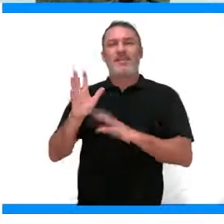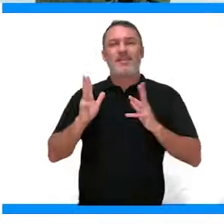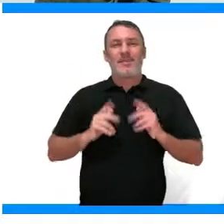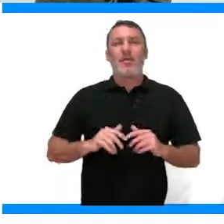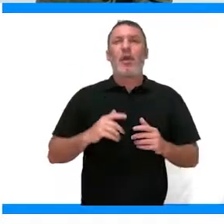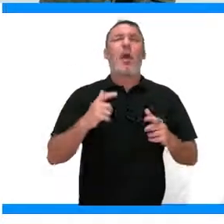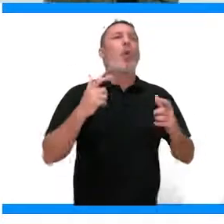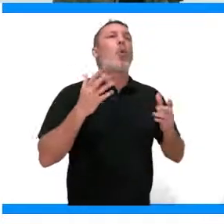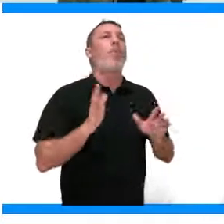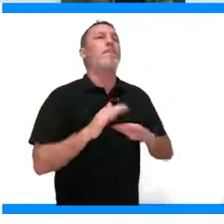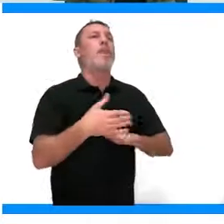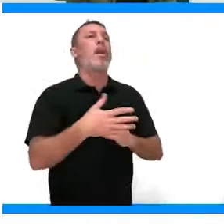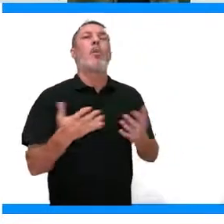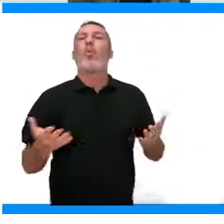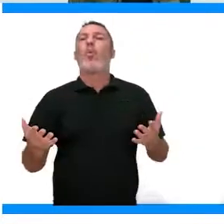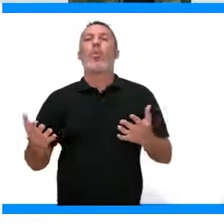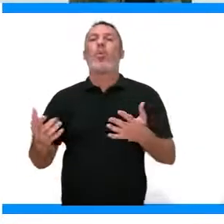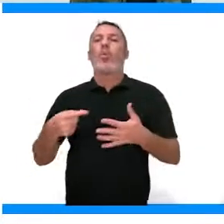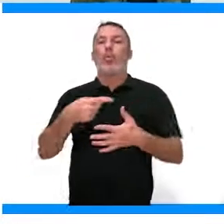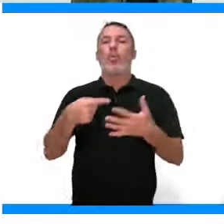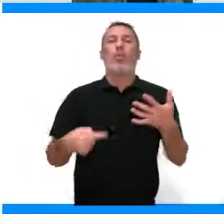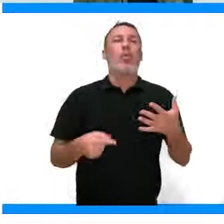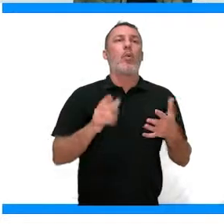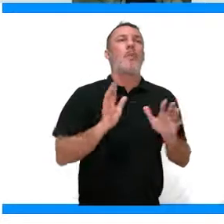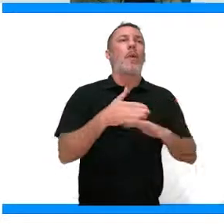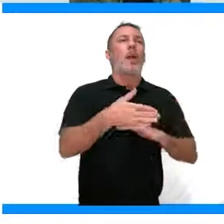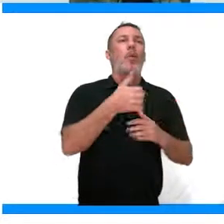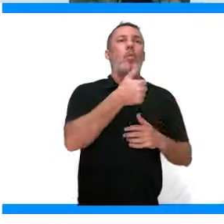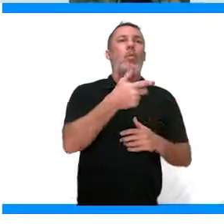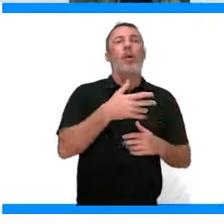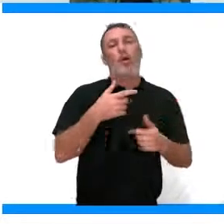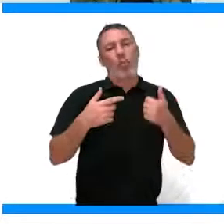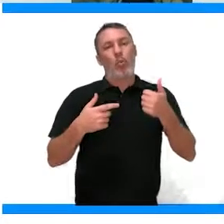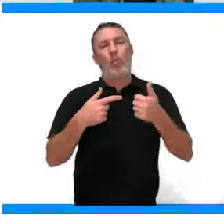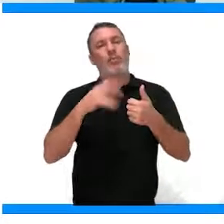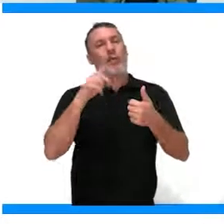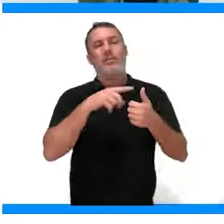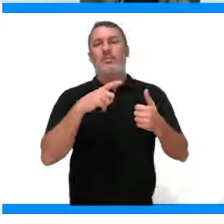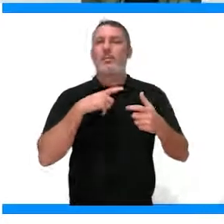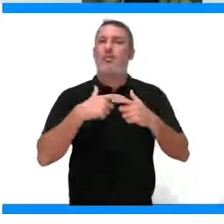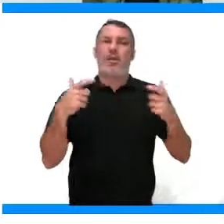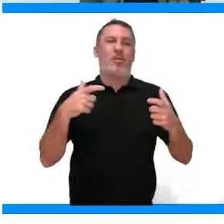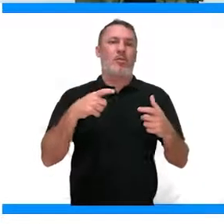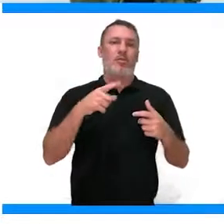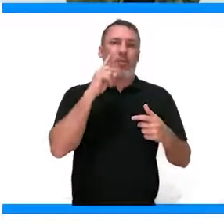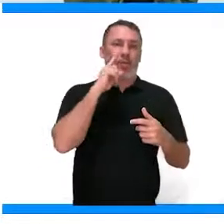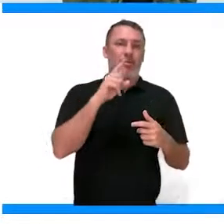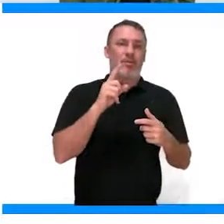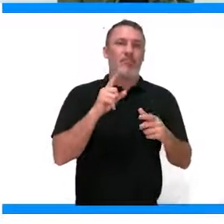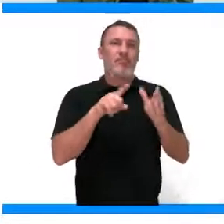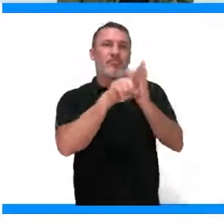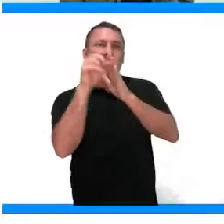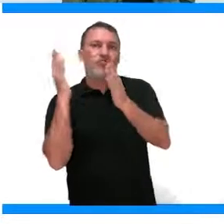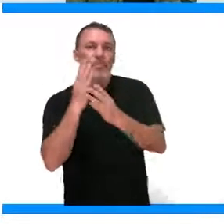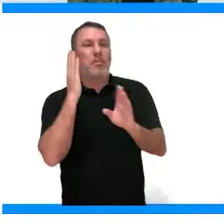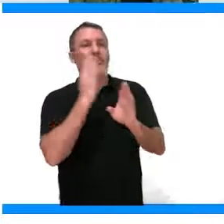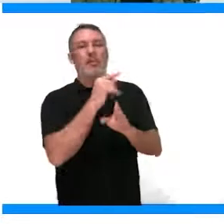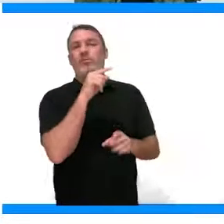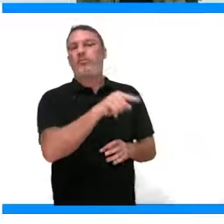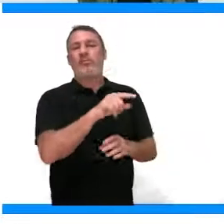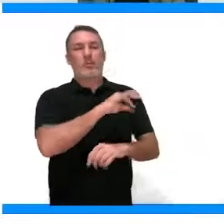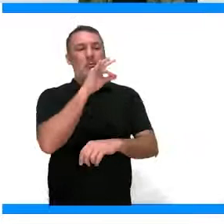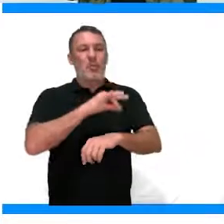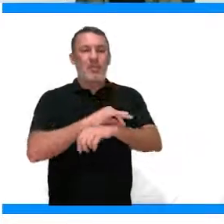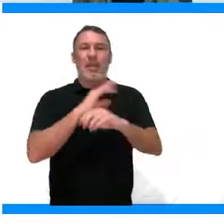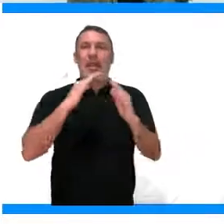controle iniciarão pelo bairro que apresentou o maior índice do Lira. As ações de controle iniciarão